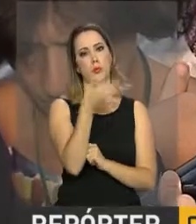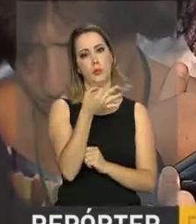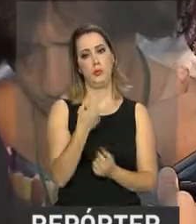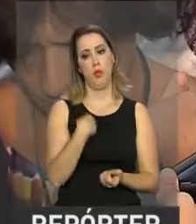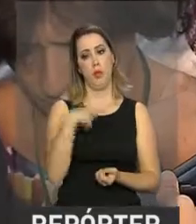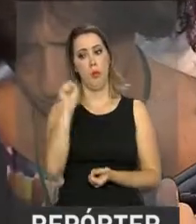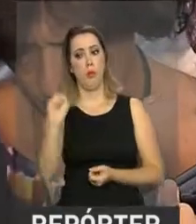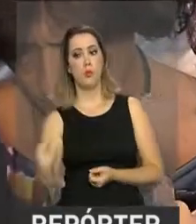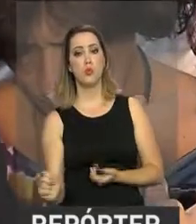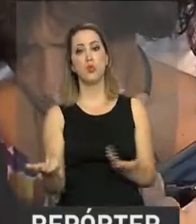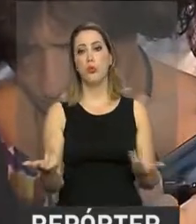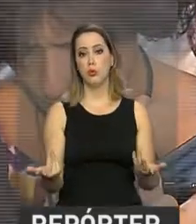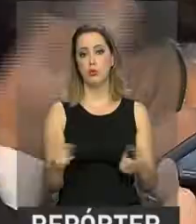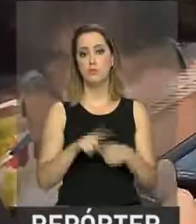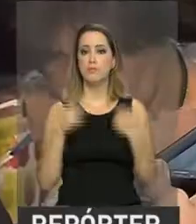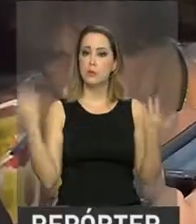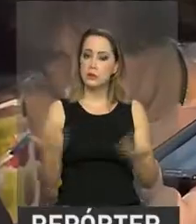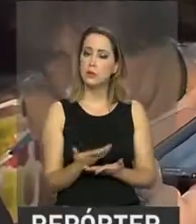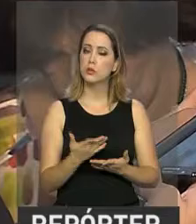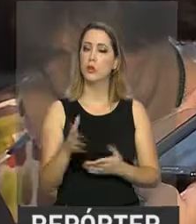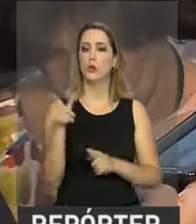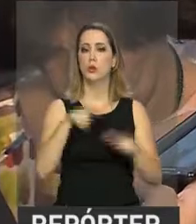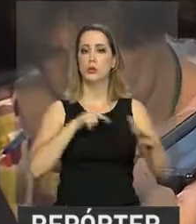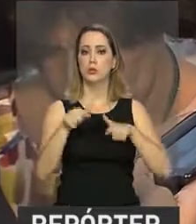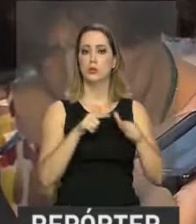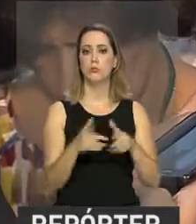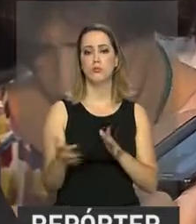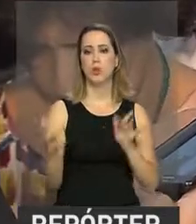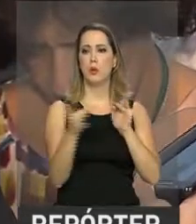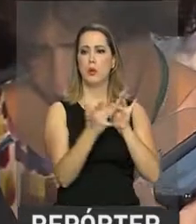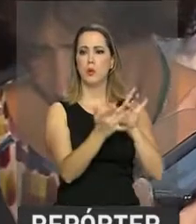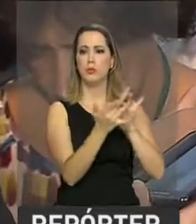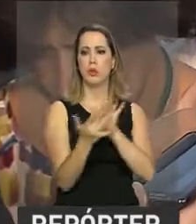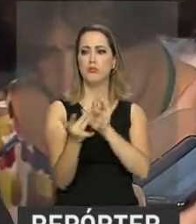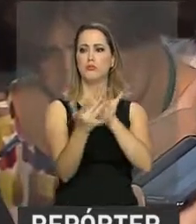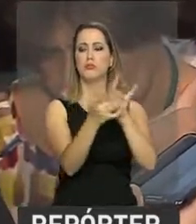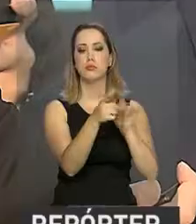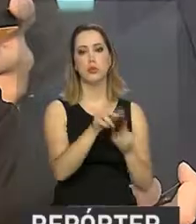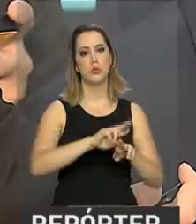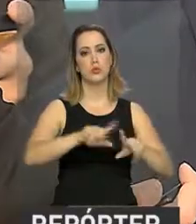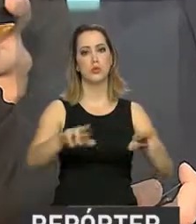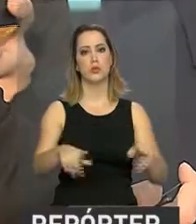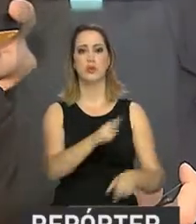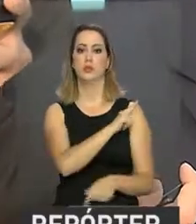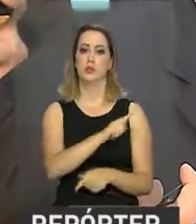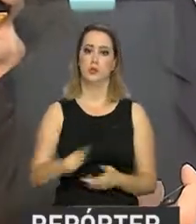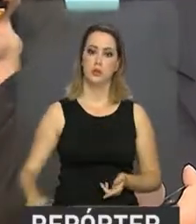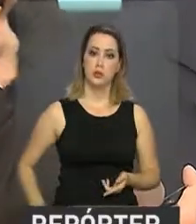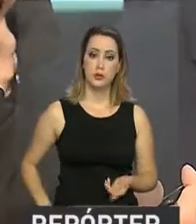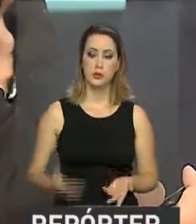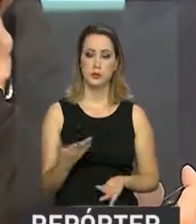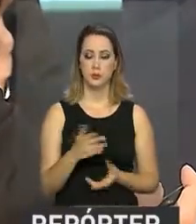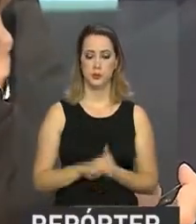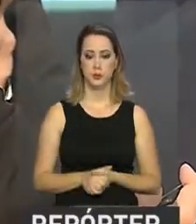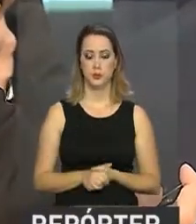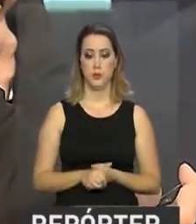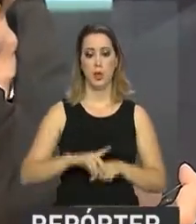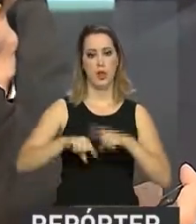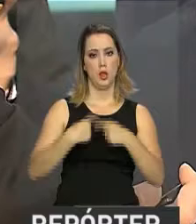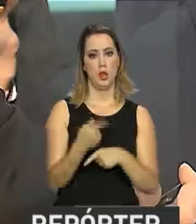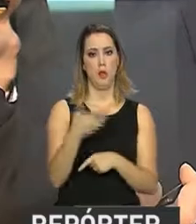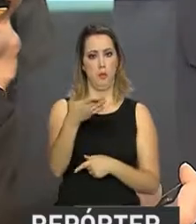então nós vamos fazer esse trabalho agora. Nós vamos fazer esse contato entre nós e depois firmarmos o documento. Segundo o governador do Pará, a reunião